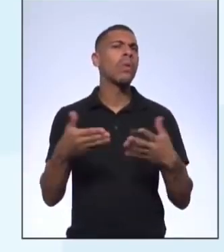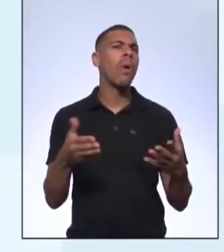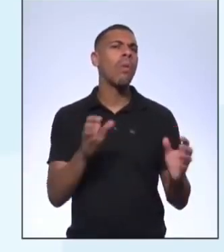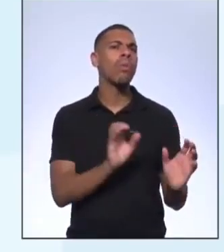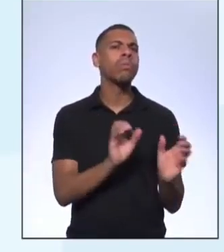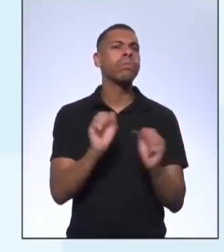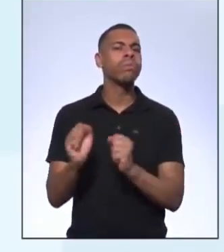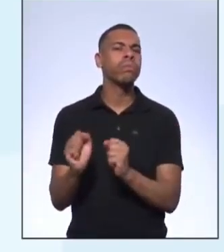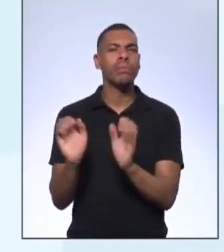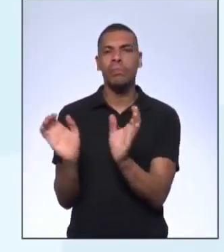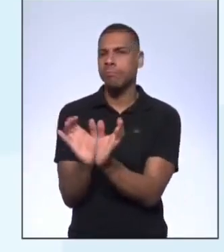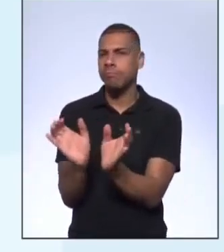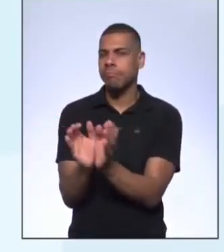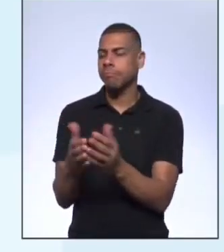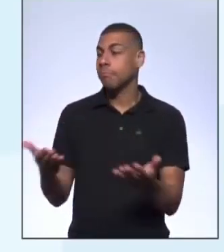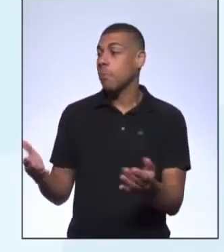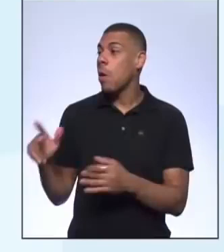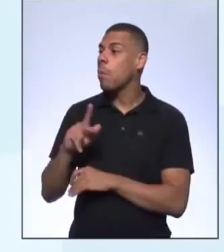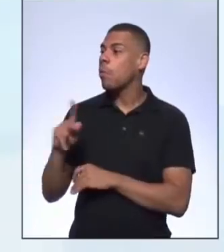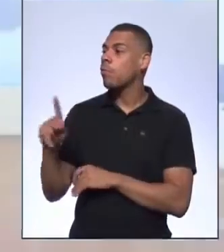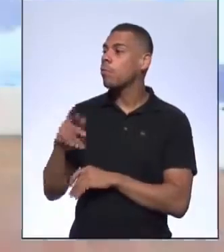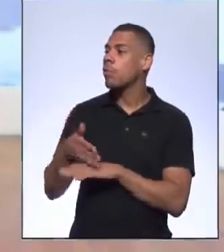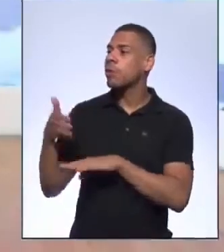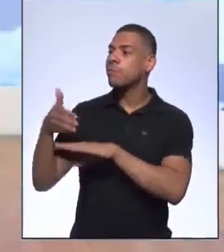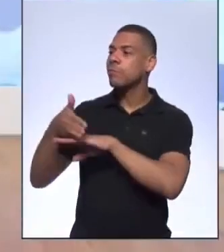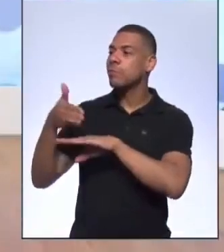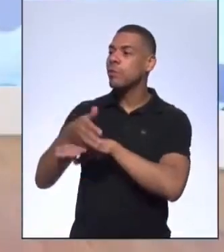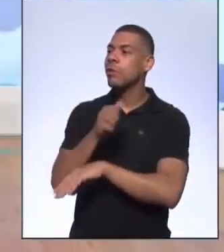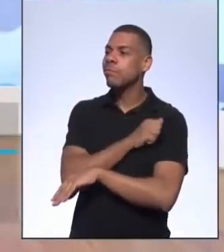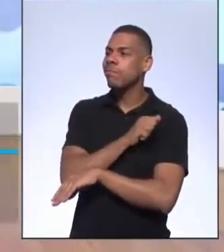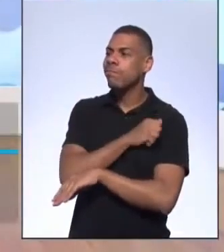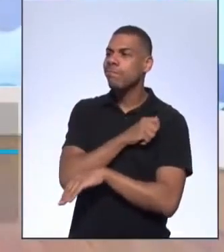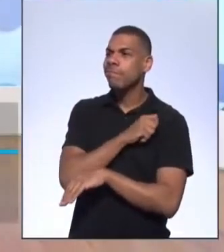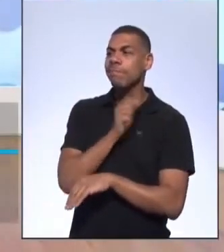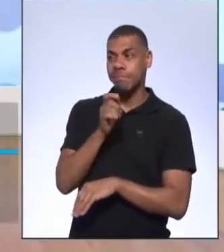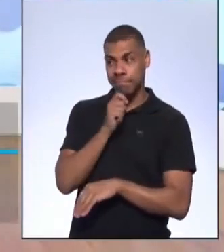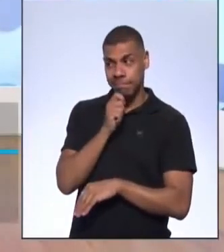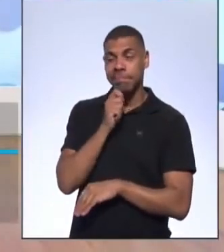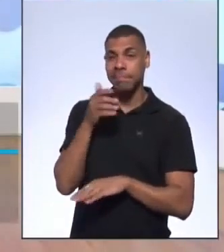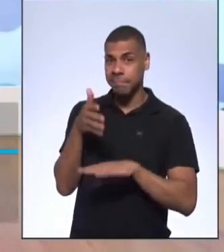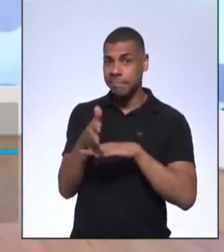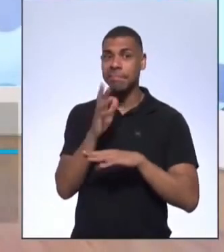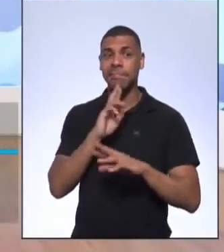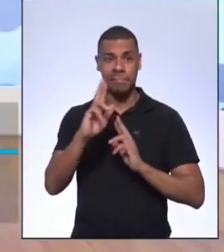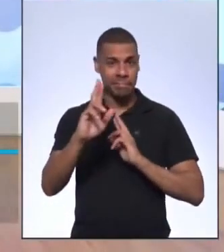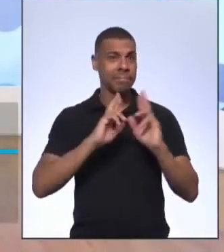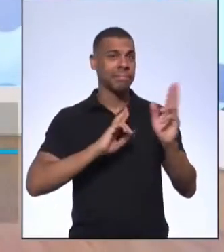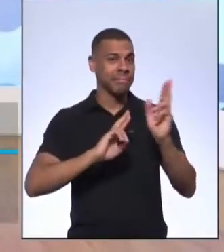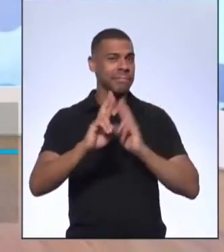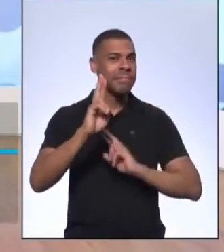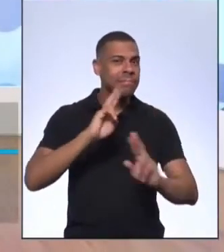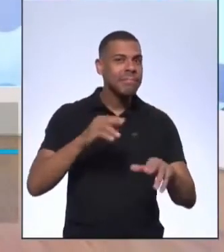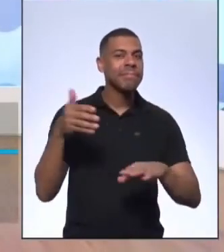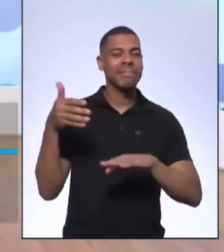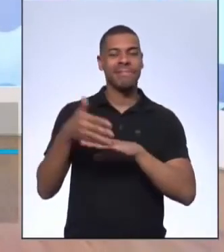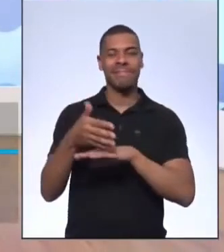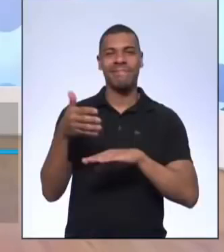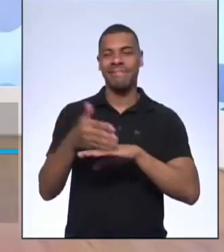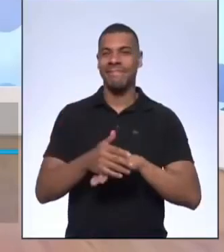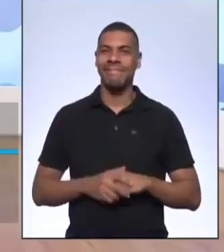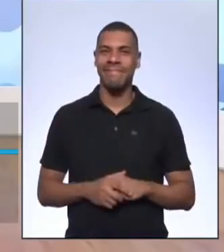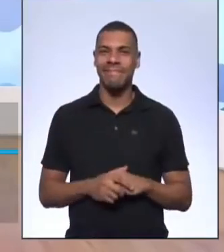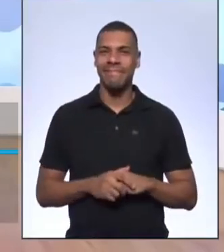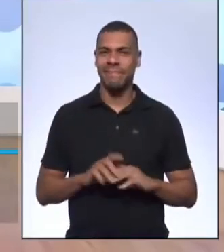grupos? Professora Milene, a participação aqui ela ainda está acontecendo, viu? Nossos estudantes cada vez mais